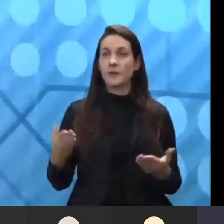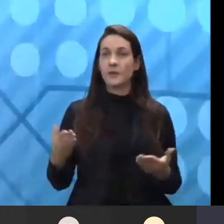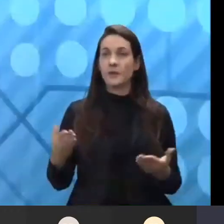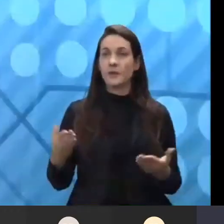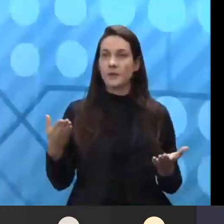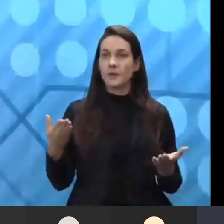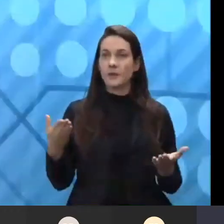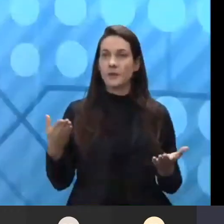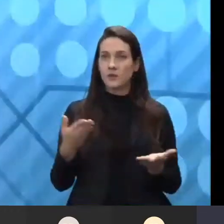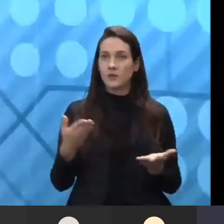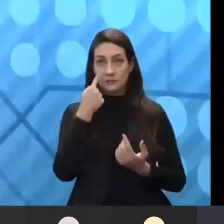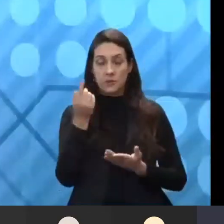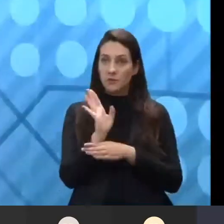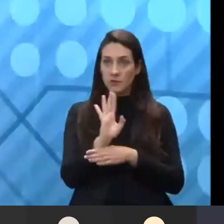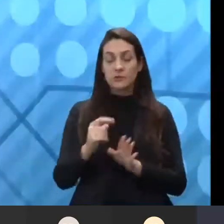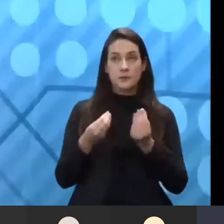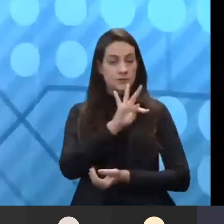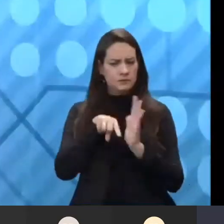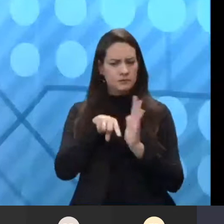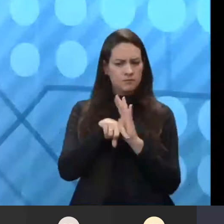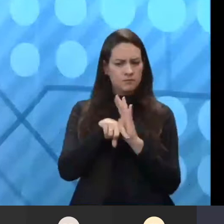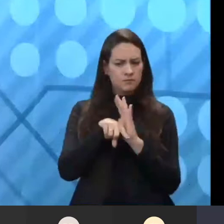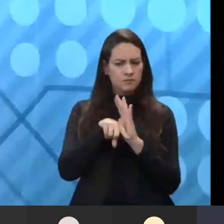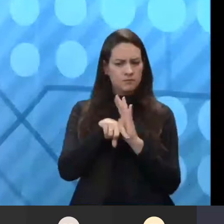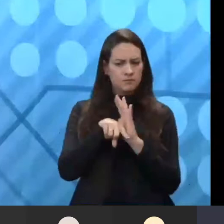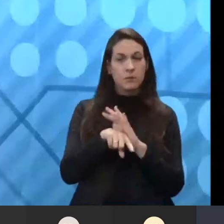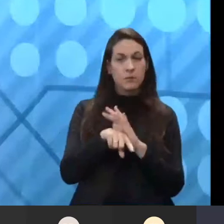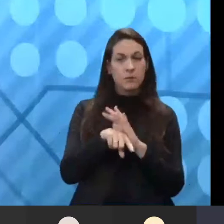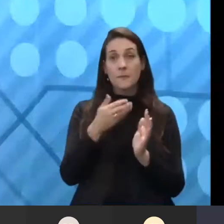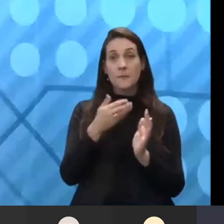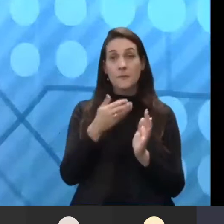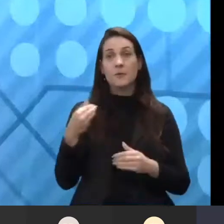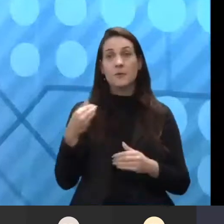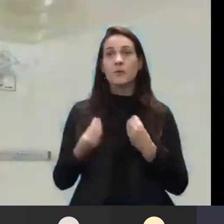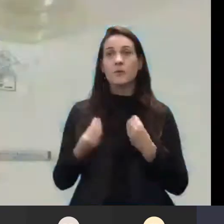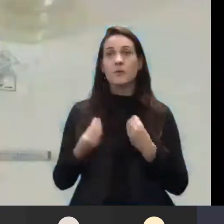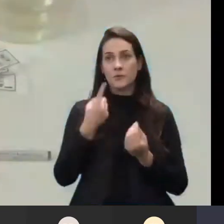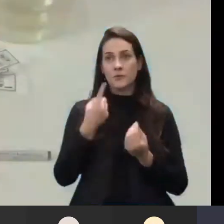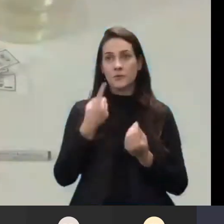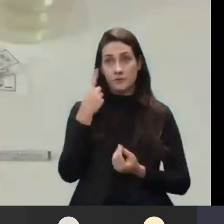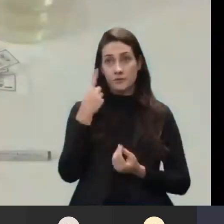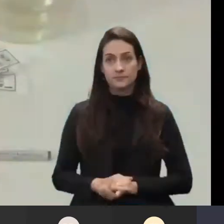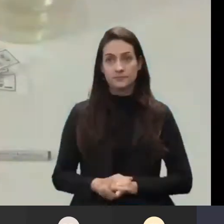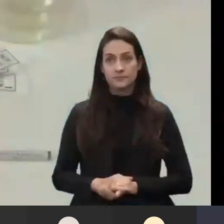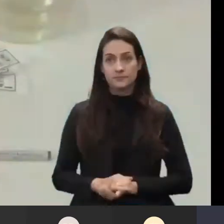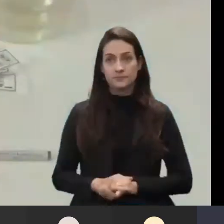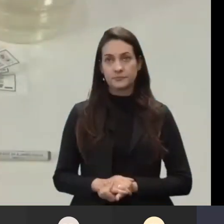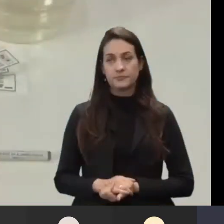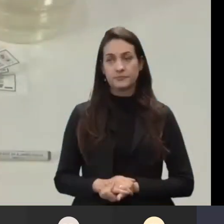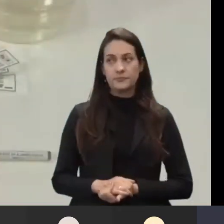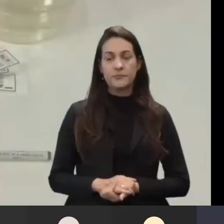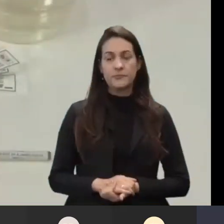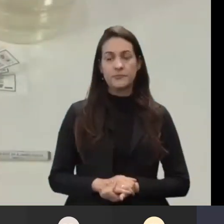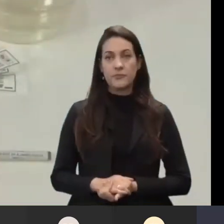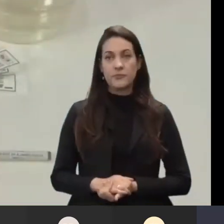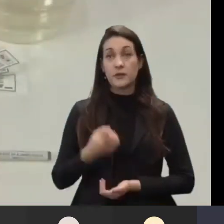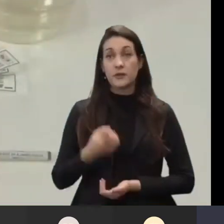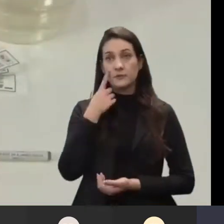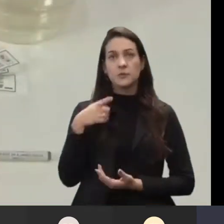mostro para você como realizar essa técnica do antibiograma da melhor maneira possível. Vamos ao vídeo. Então, ali nós temos